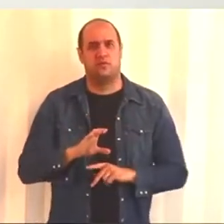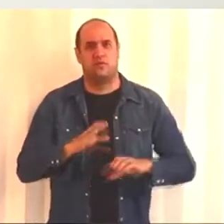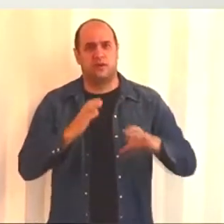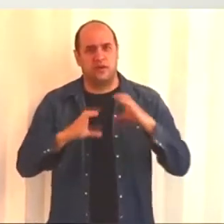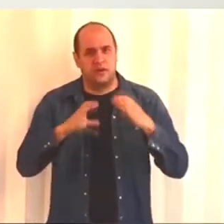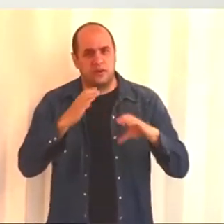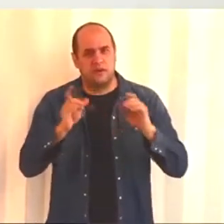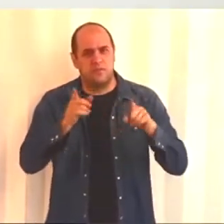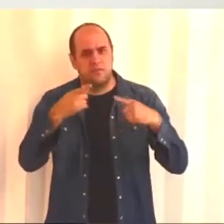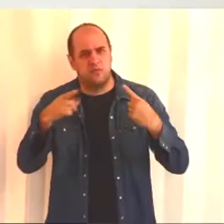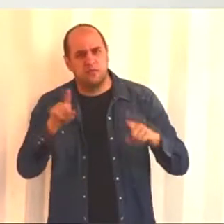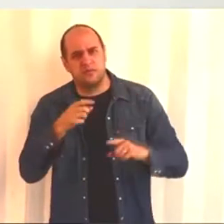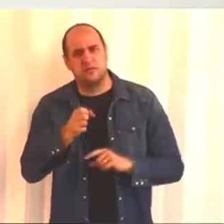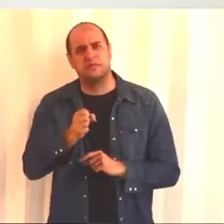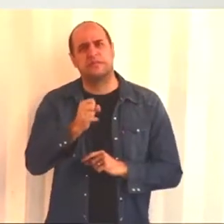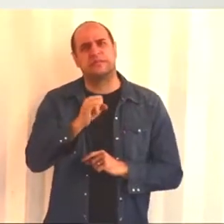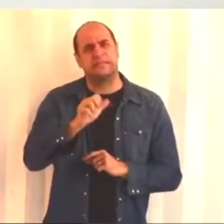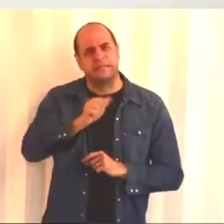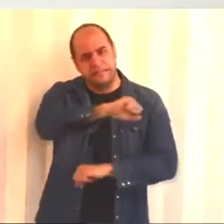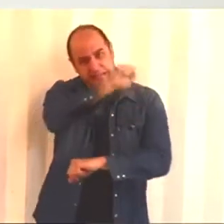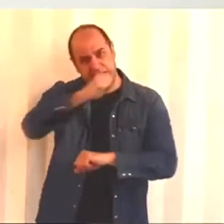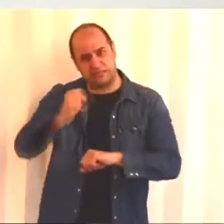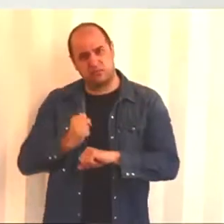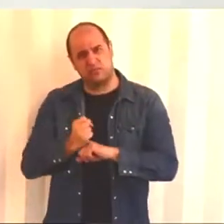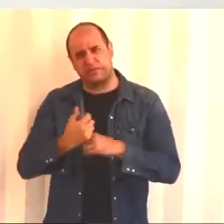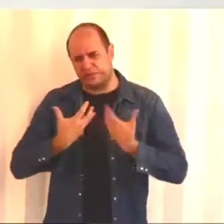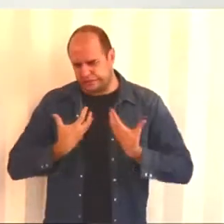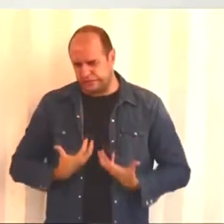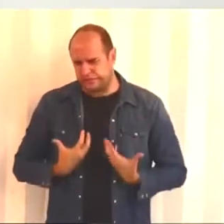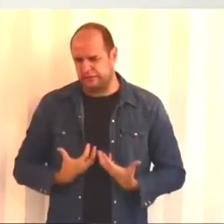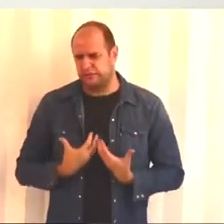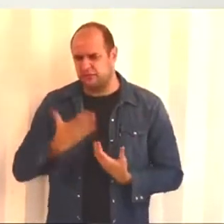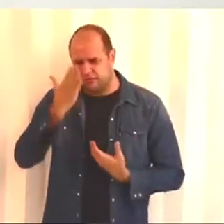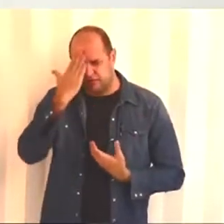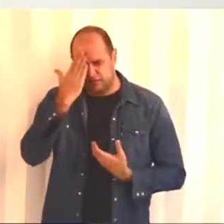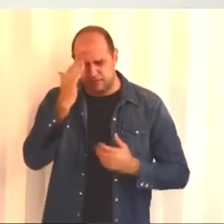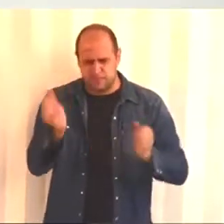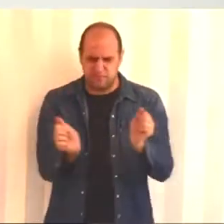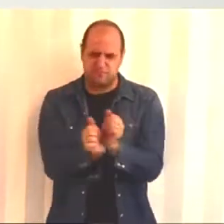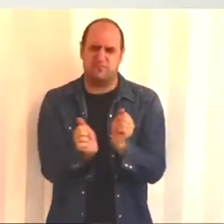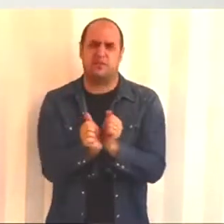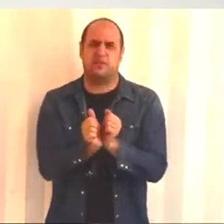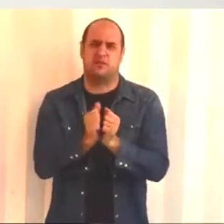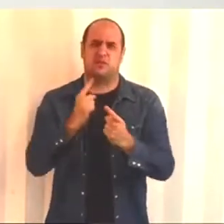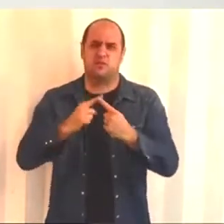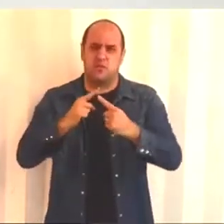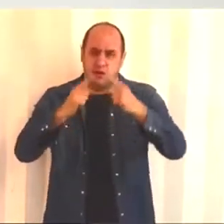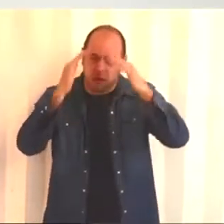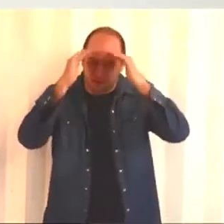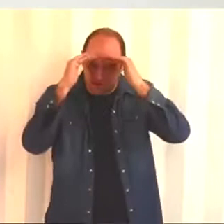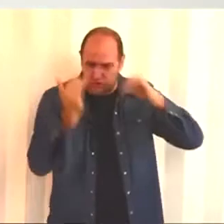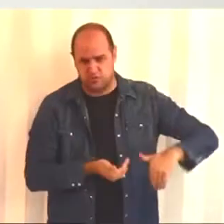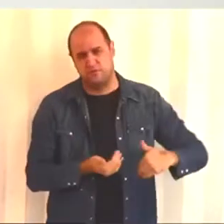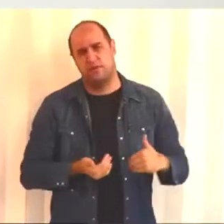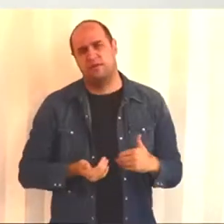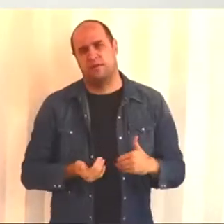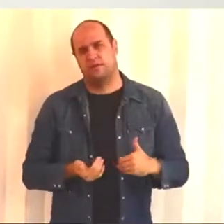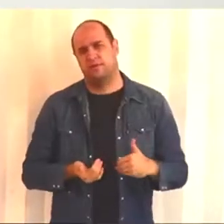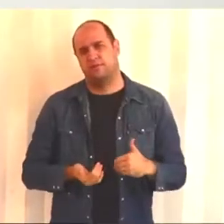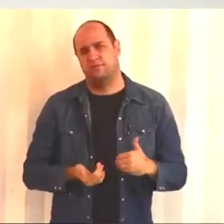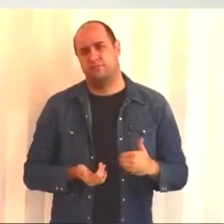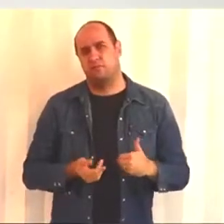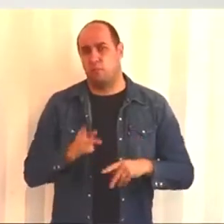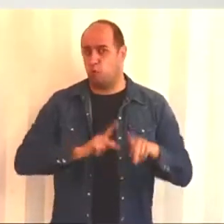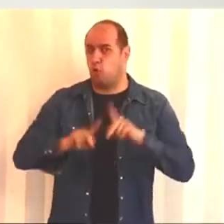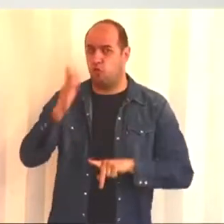Sião. Eles estavam deveras tristes, abatidos, sabiam a causa do cativeiro por causa de desobediência, de idolatria, do pecado, e eles